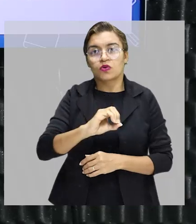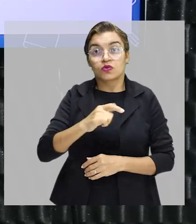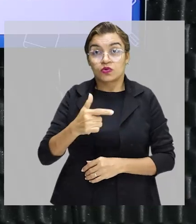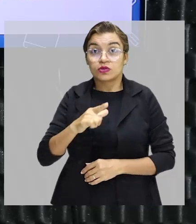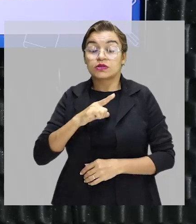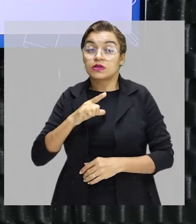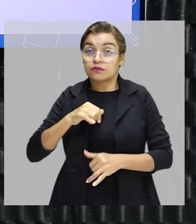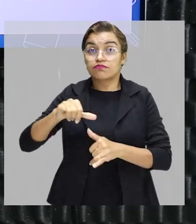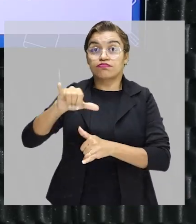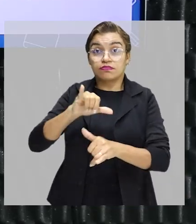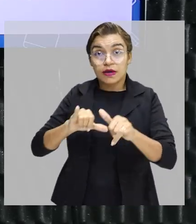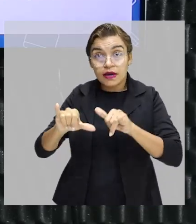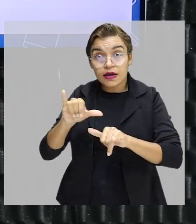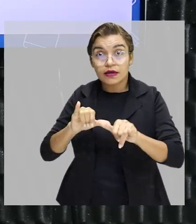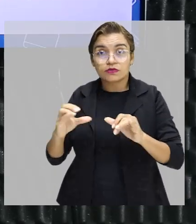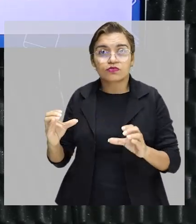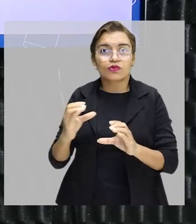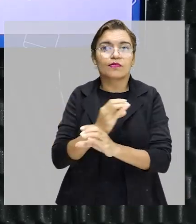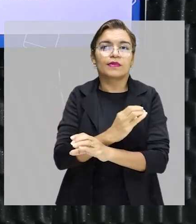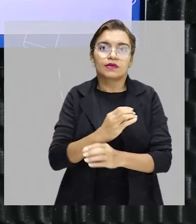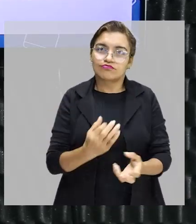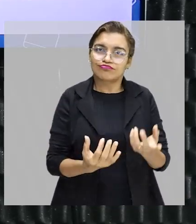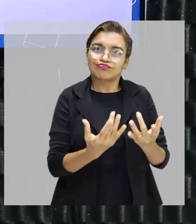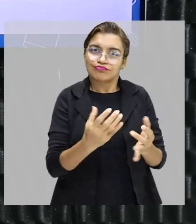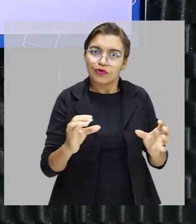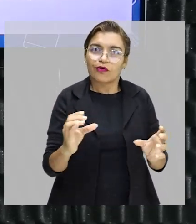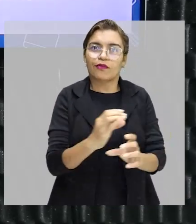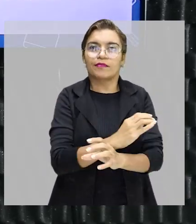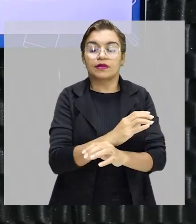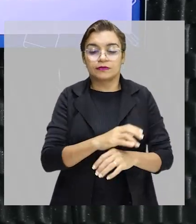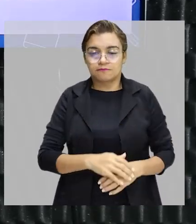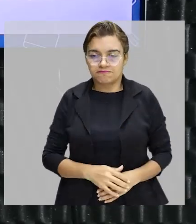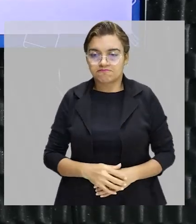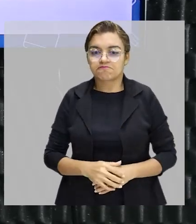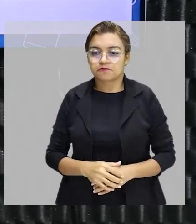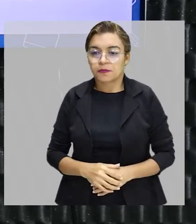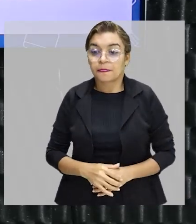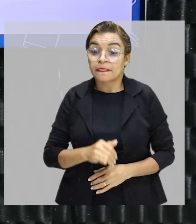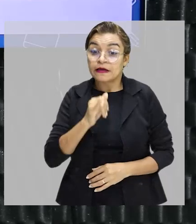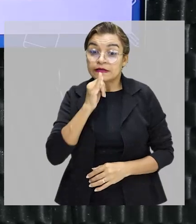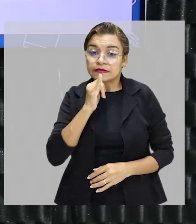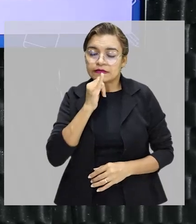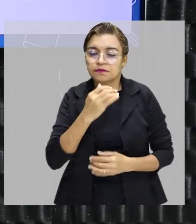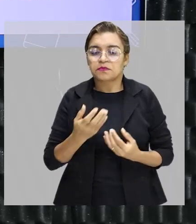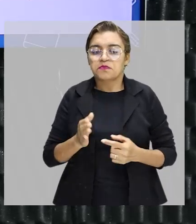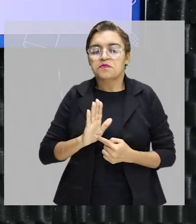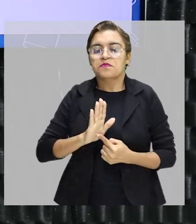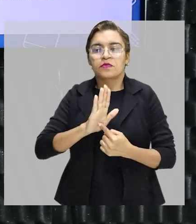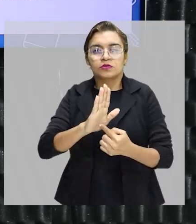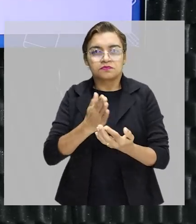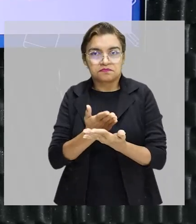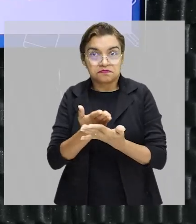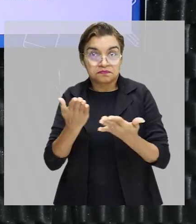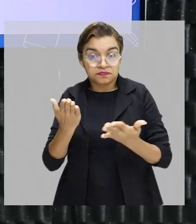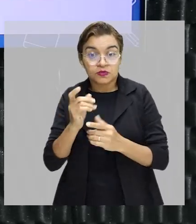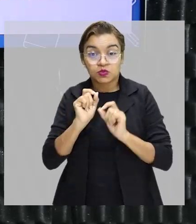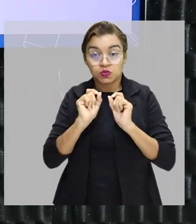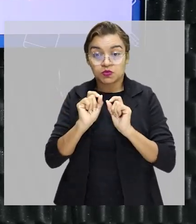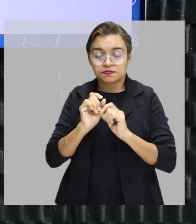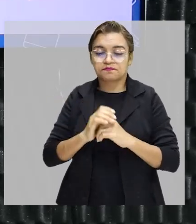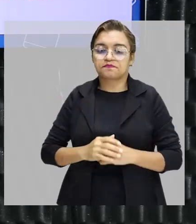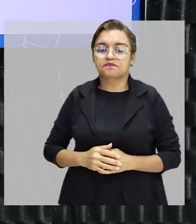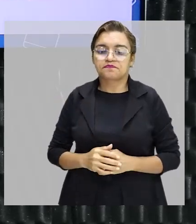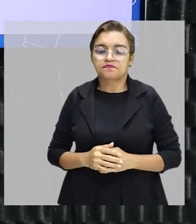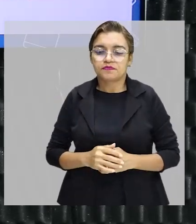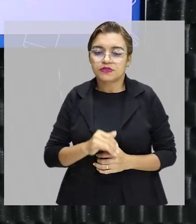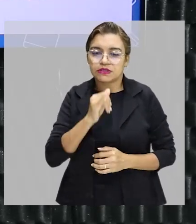reação completa, uma combustão completa. Então, aqui nós estamos mostrando para vocês, no caso aqui